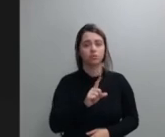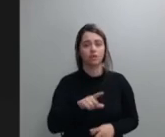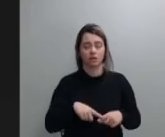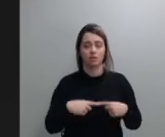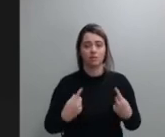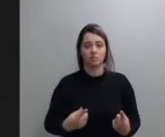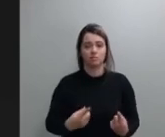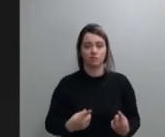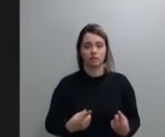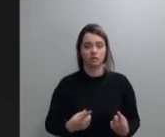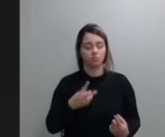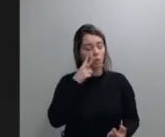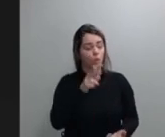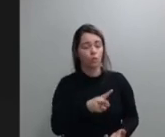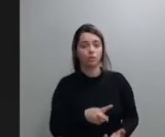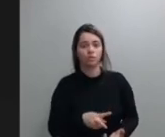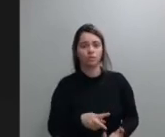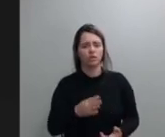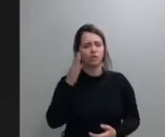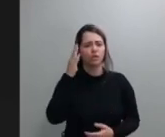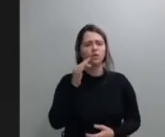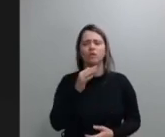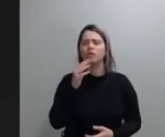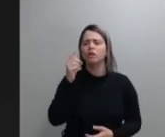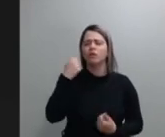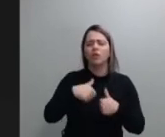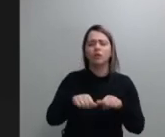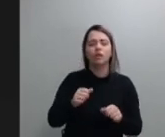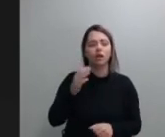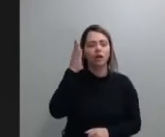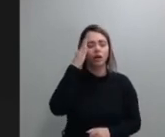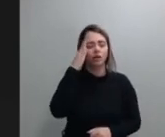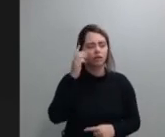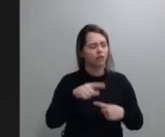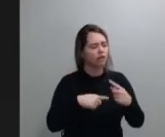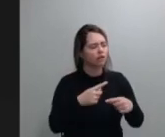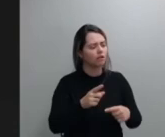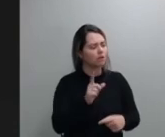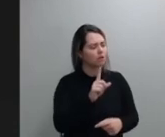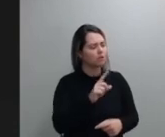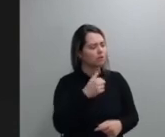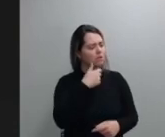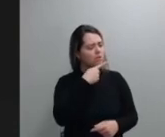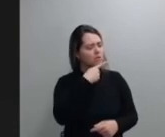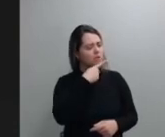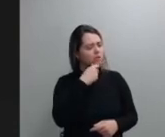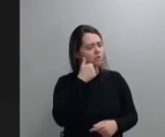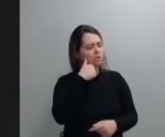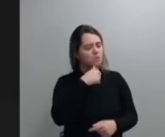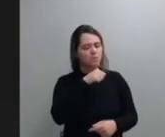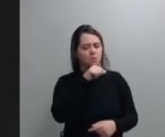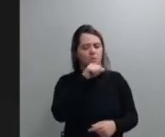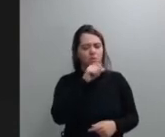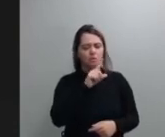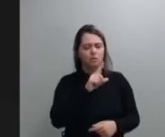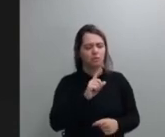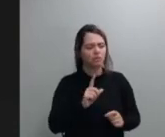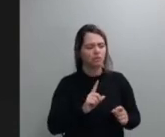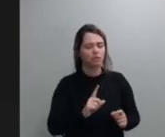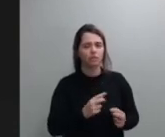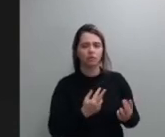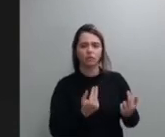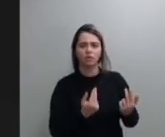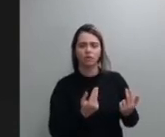mas me lembro mas fiquei sabendo que não era irmão de minha mãe fiquei sabendo que não era irmão de minha mãe foi meu avô que criou